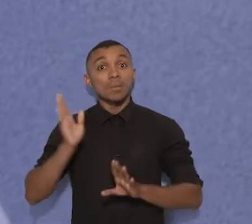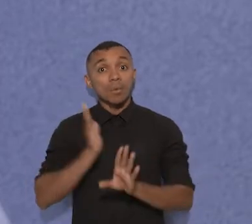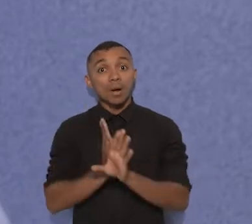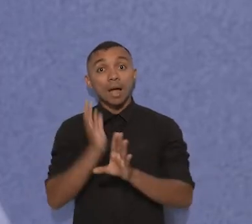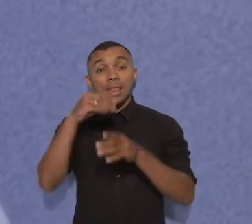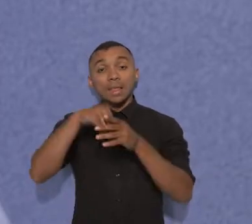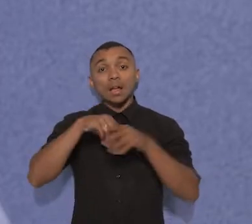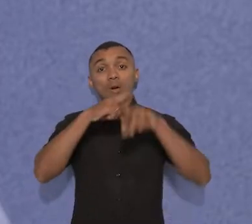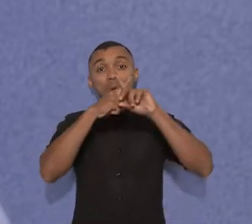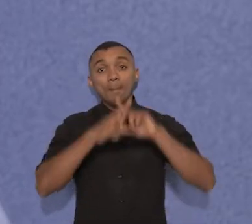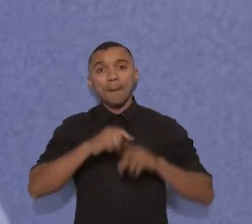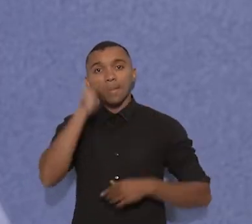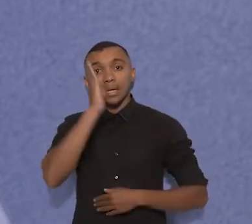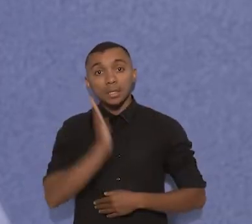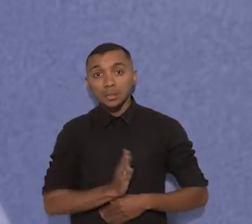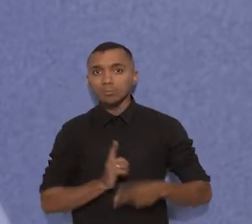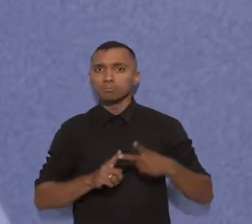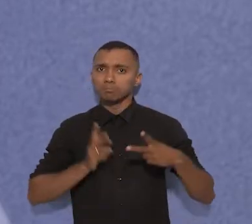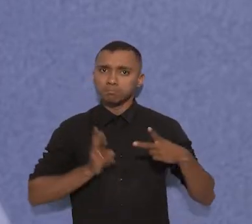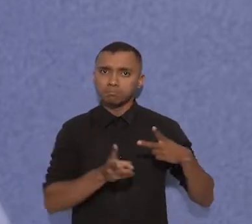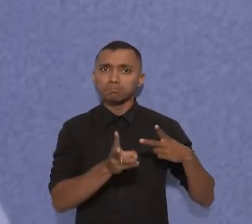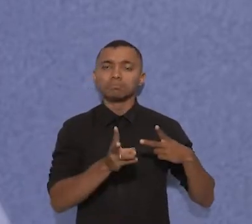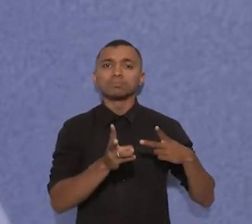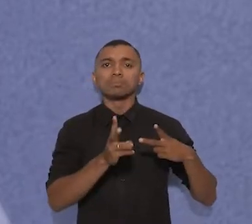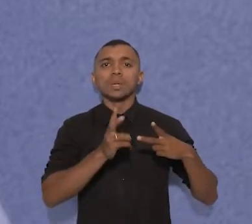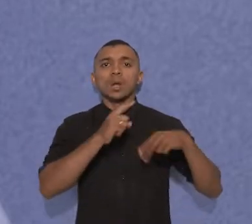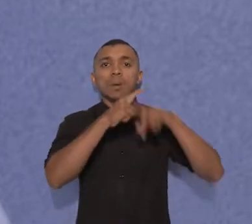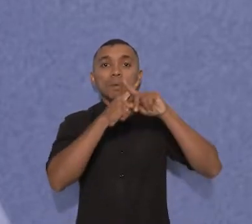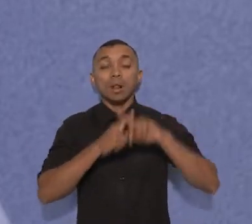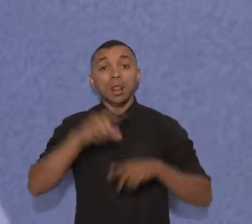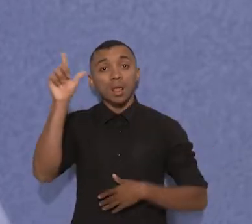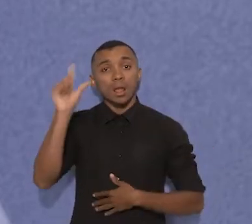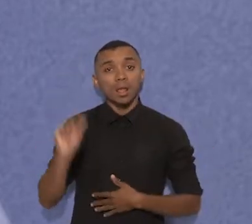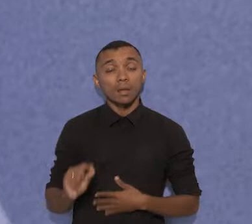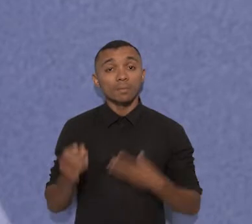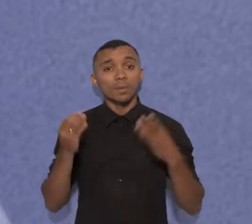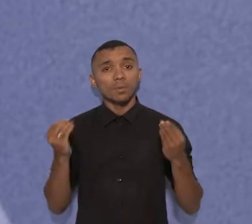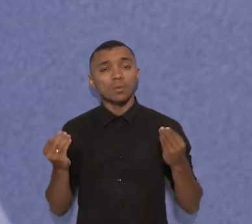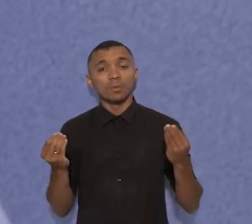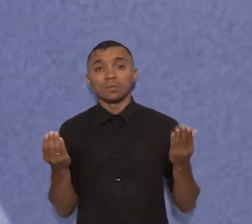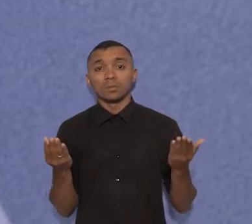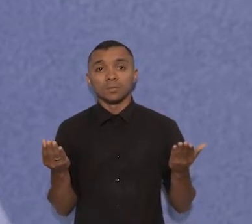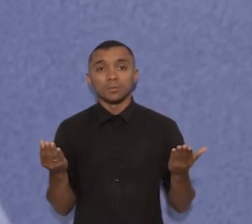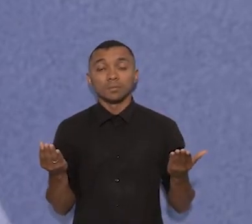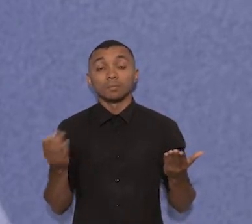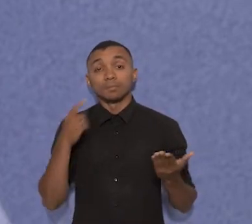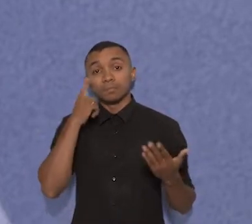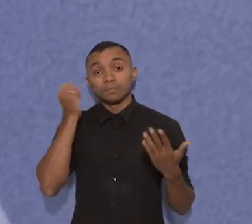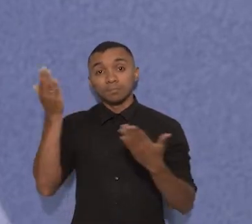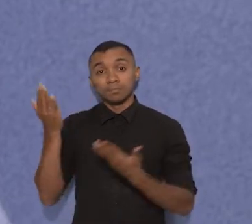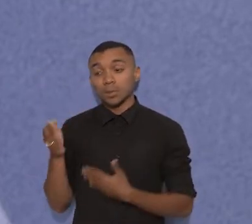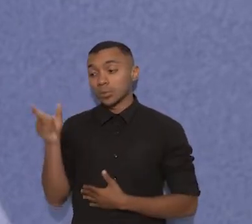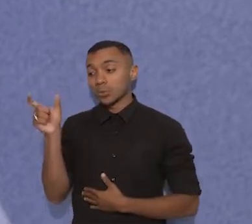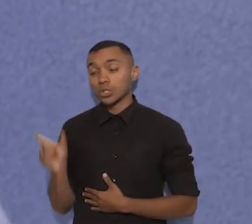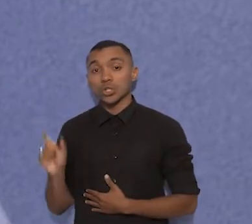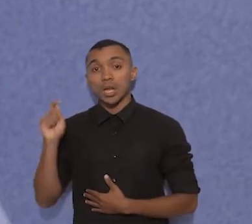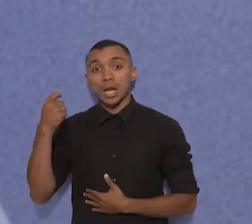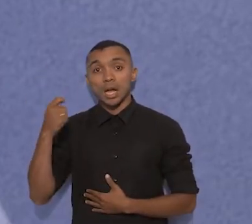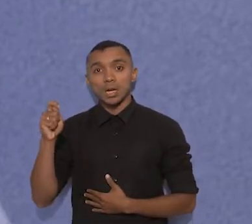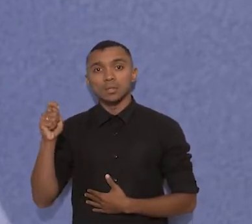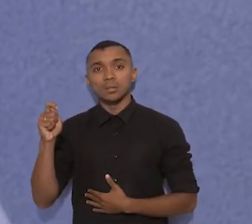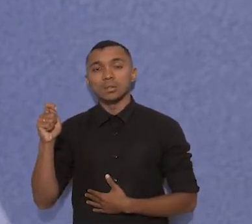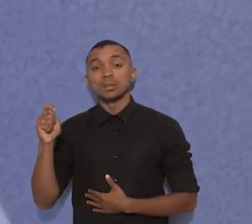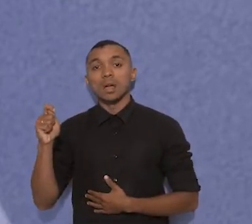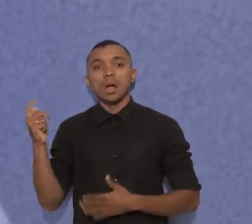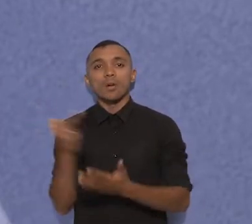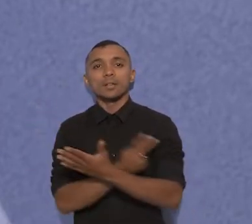Brasil, na Libertadores... Só Deus sabe como o Benedetto lá perdeu 2 pênaltis. E ele, o argentino, prepotente,